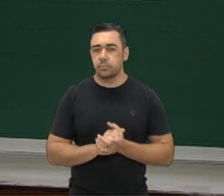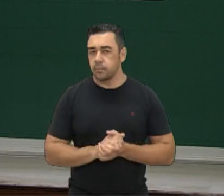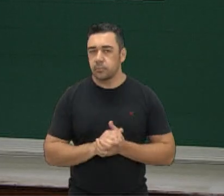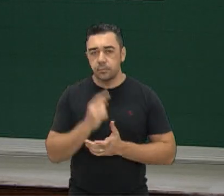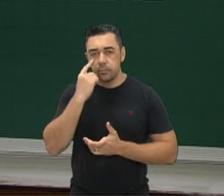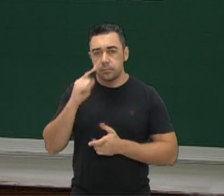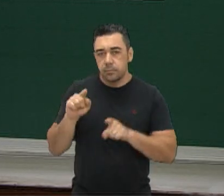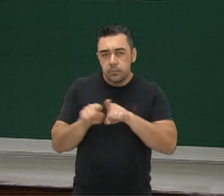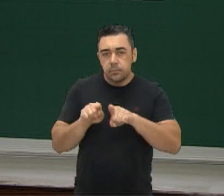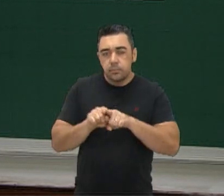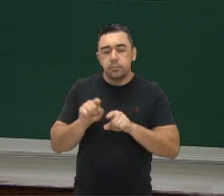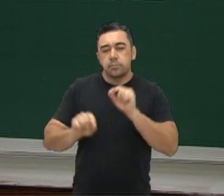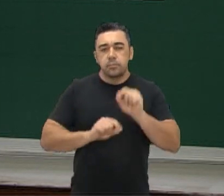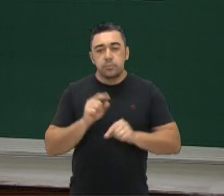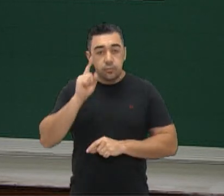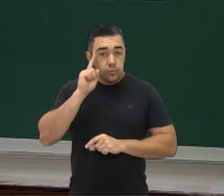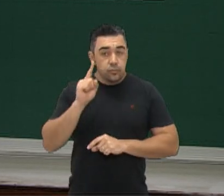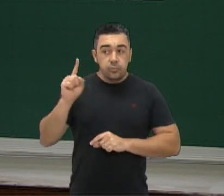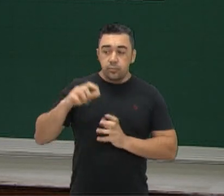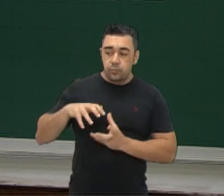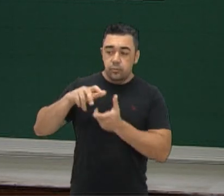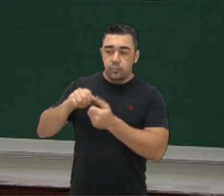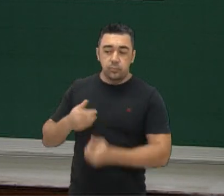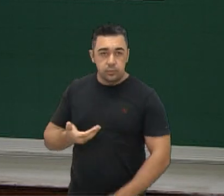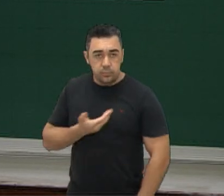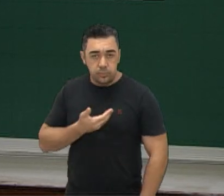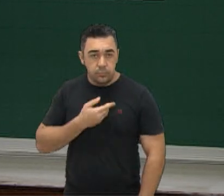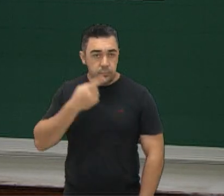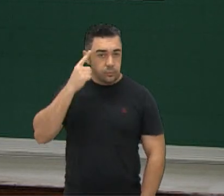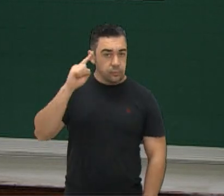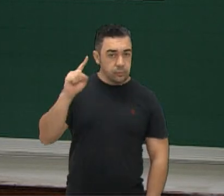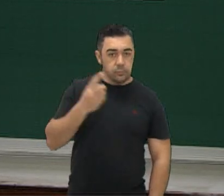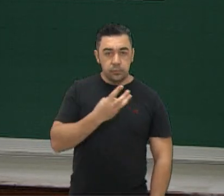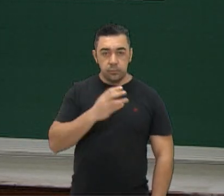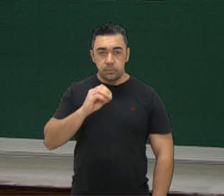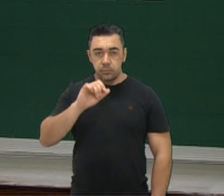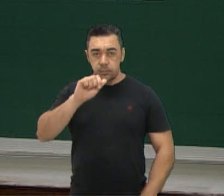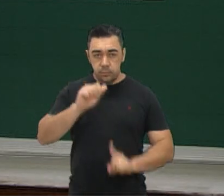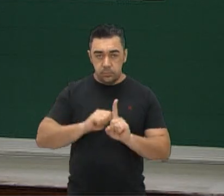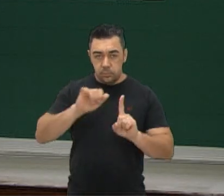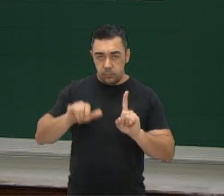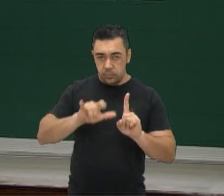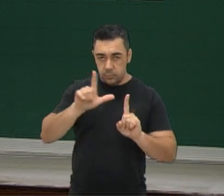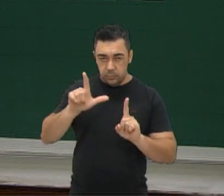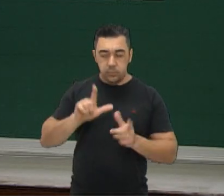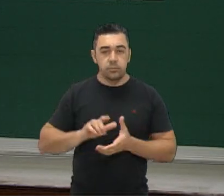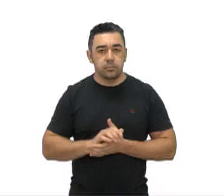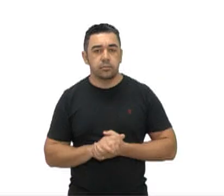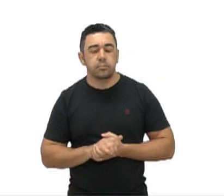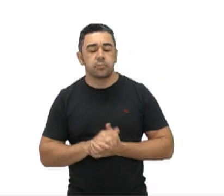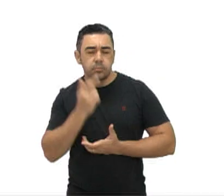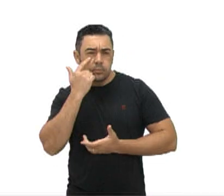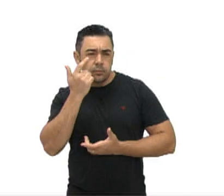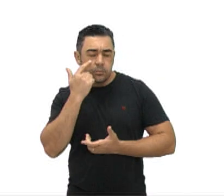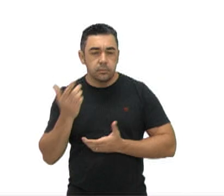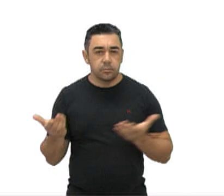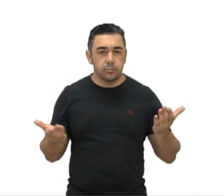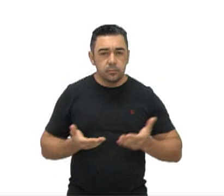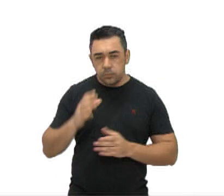E vimos também um pouquinho sobre o Dia Internacional da Amizade, que foi no dia 30 de julho. Vamos ver.